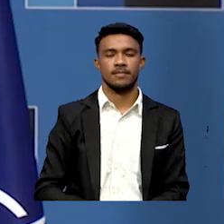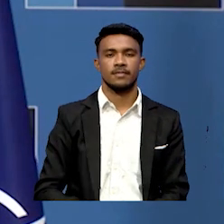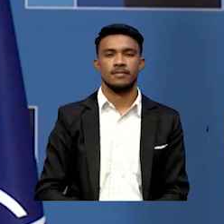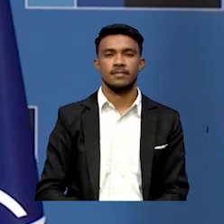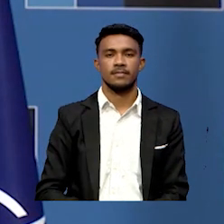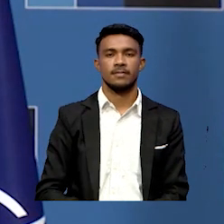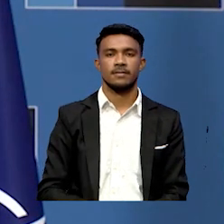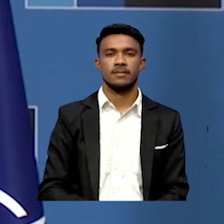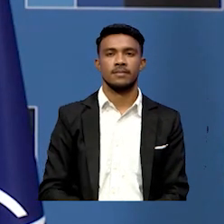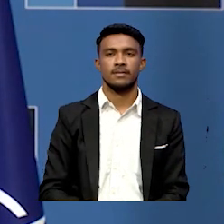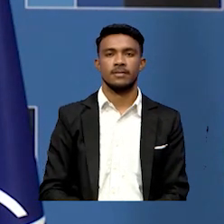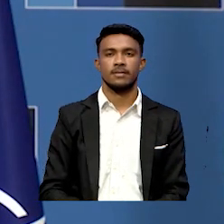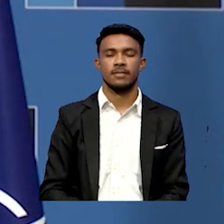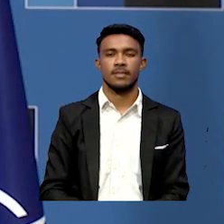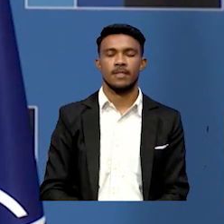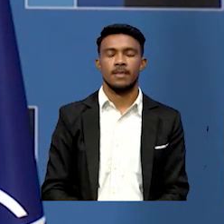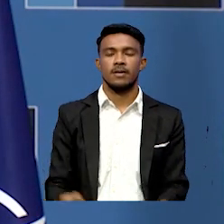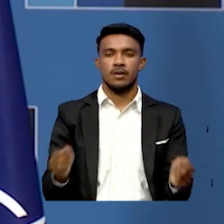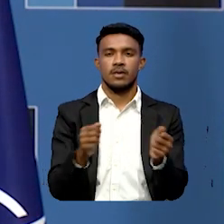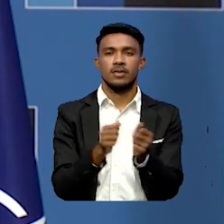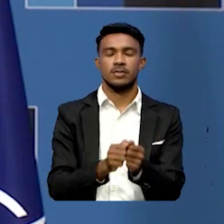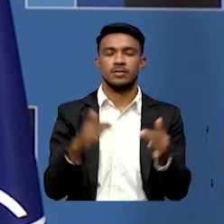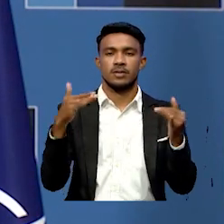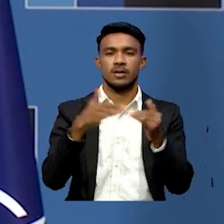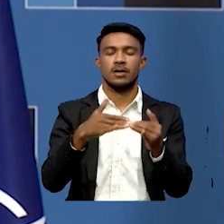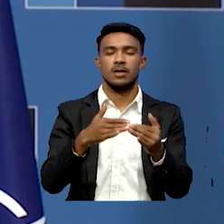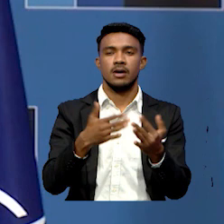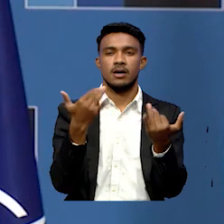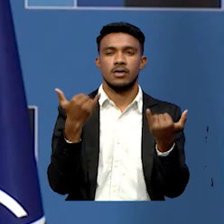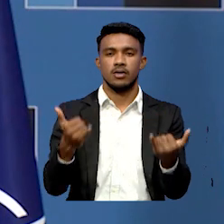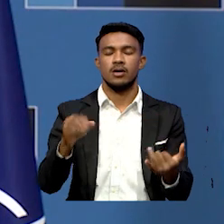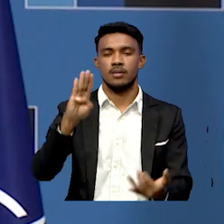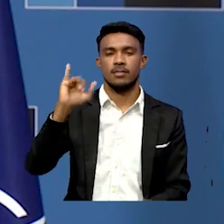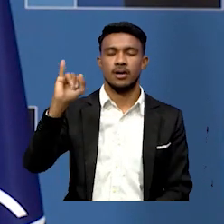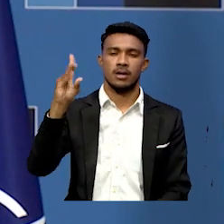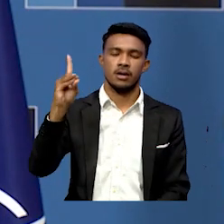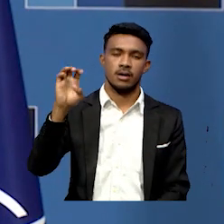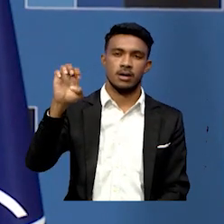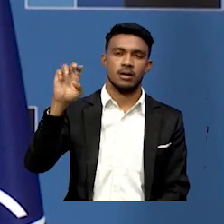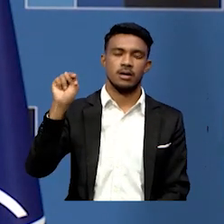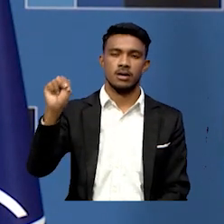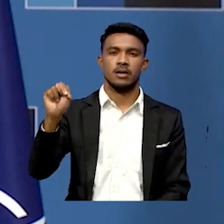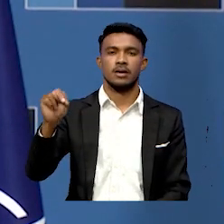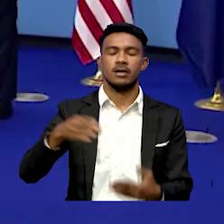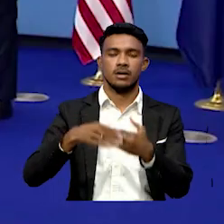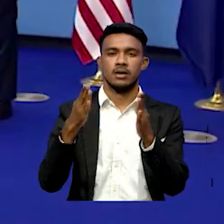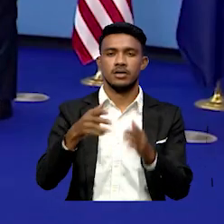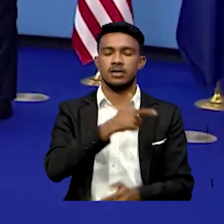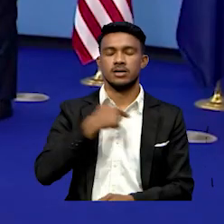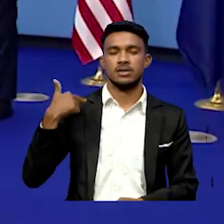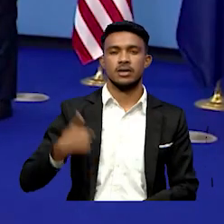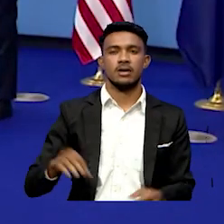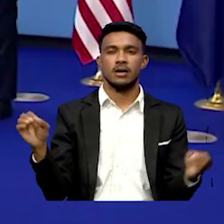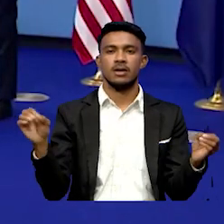Russia. Além de ne, ia soru mutu foi nalais ne, Biden ha soru malu ho liderança sina nian, ho li dehan nia la